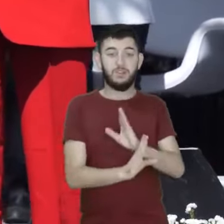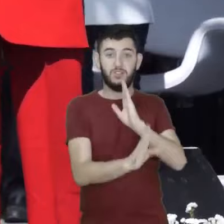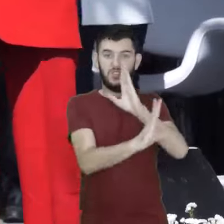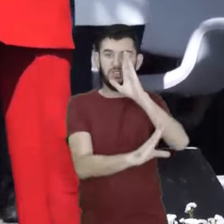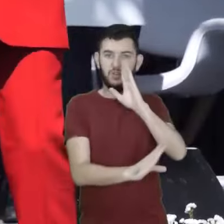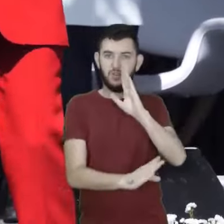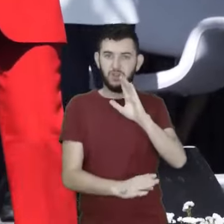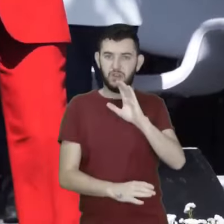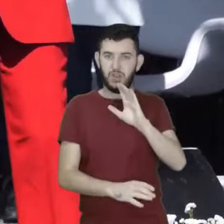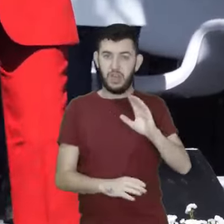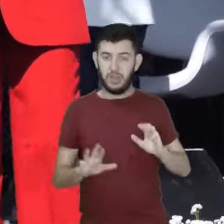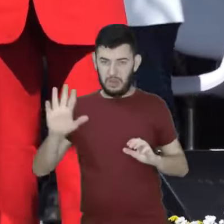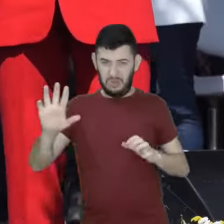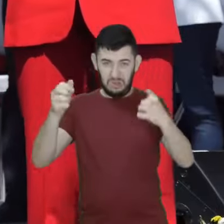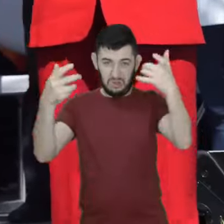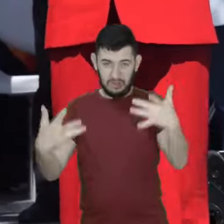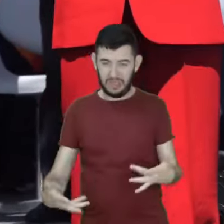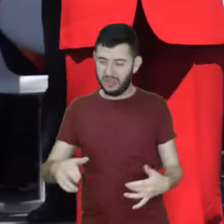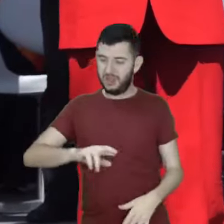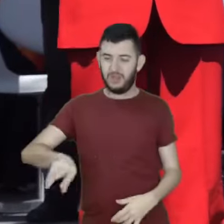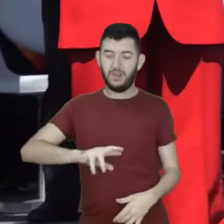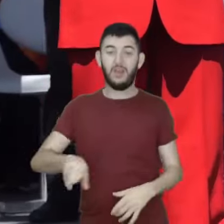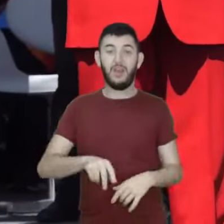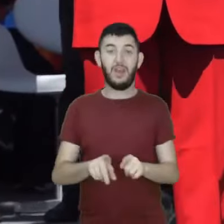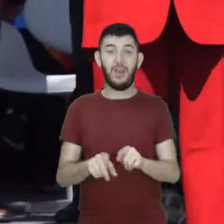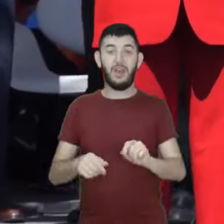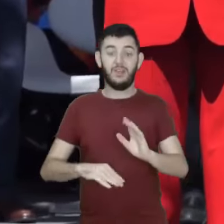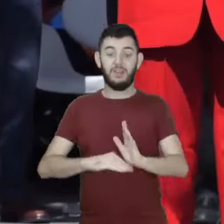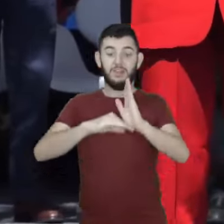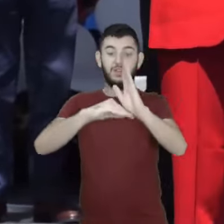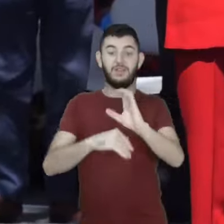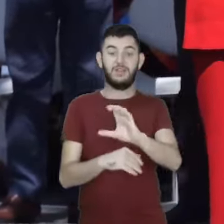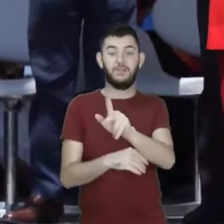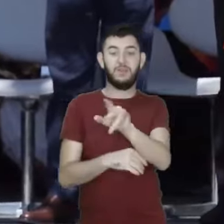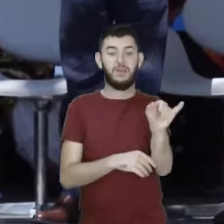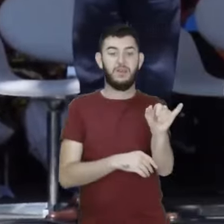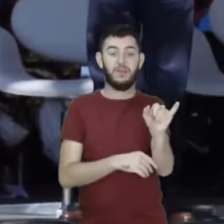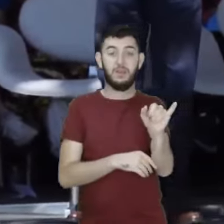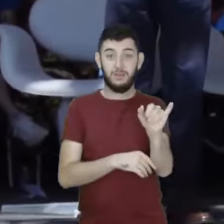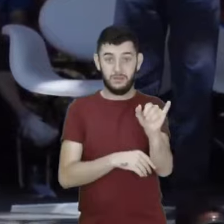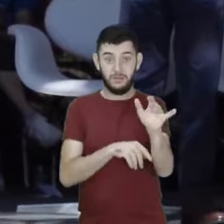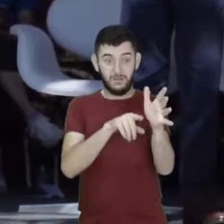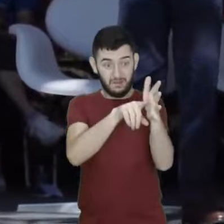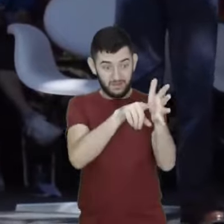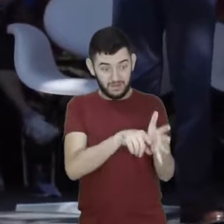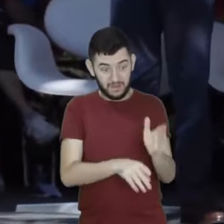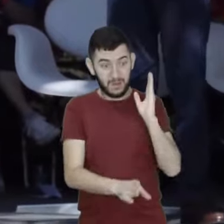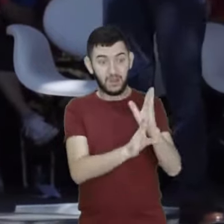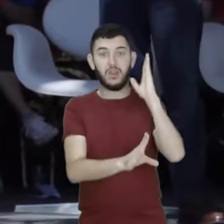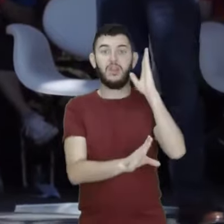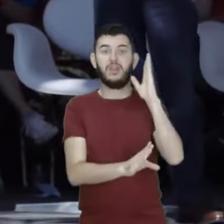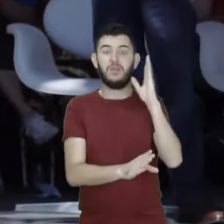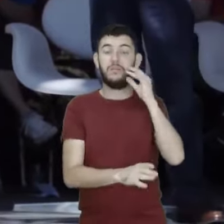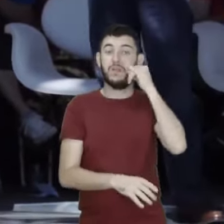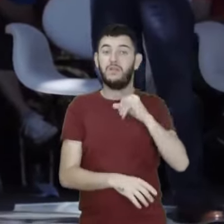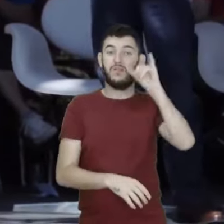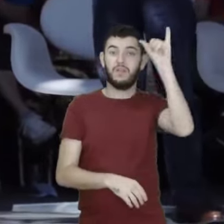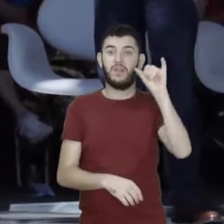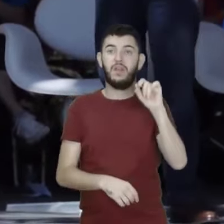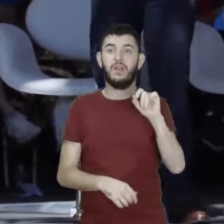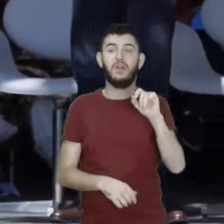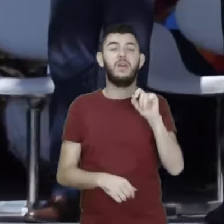a CPI descobriu isso. E ele, para evitar que o Ministério Público abrisse um processo contra o